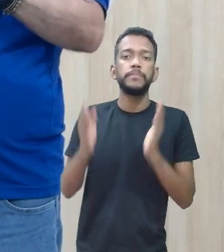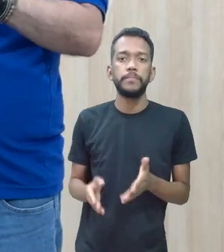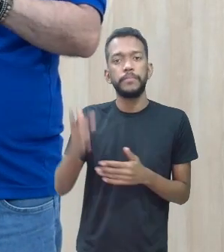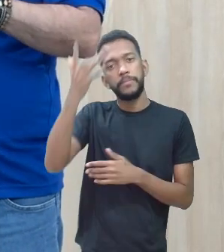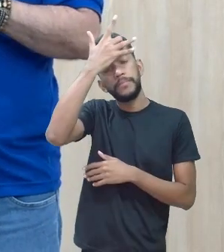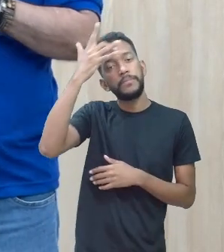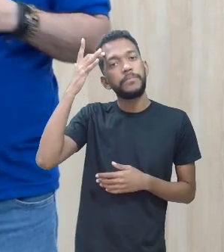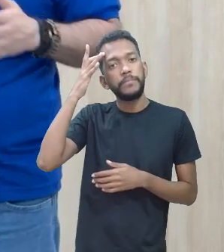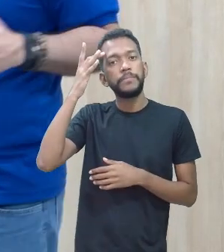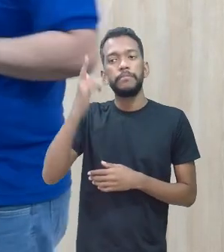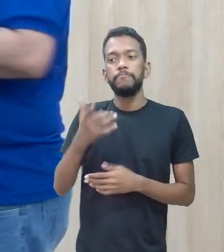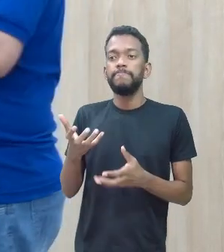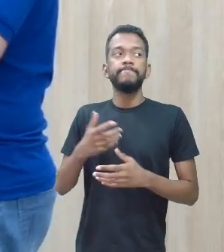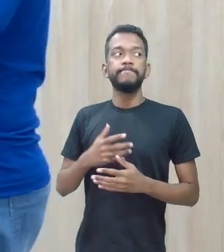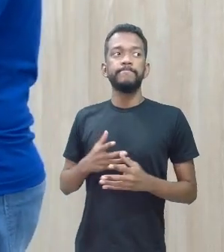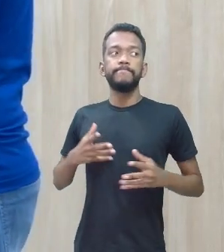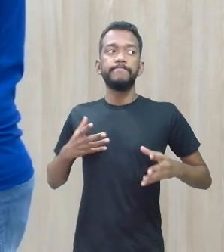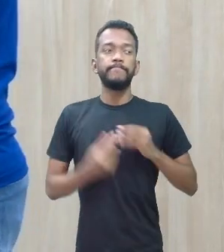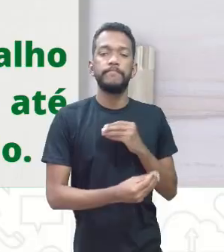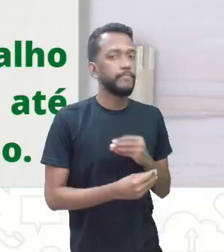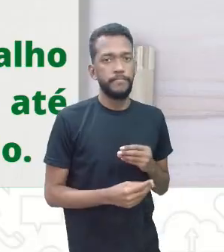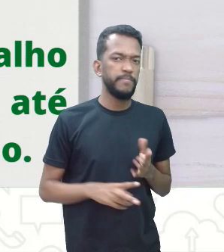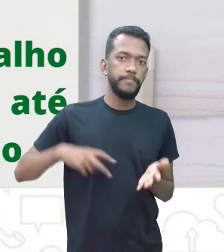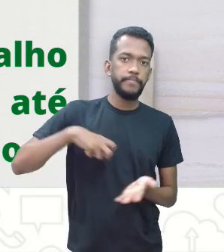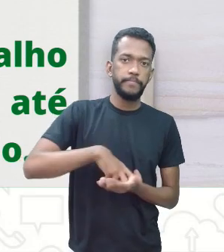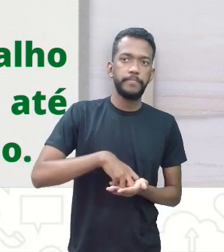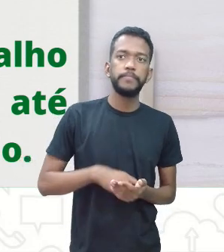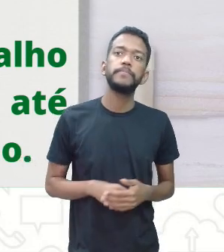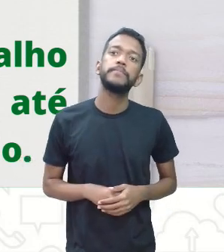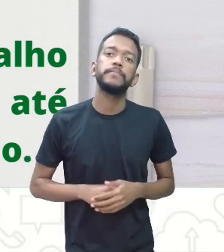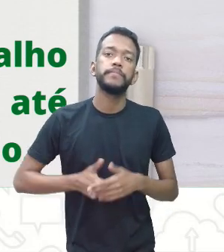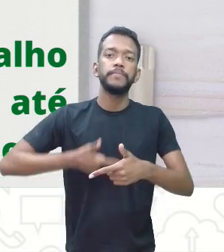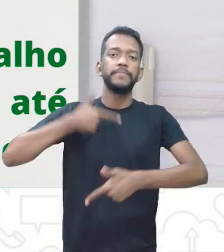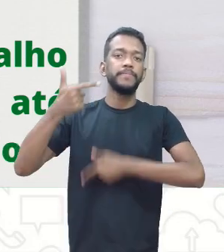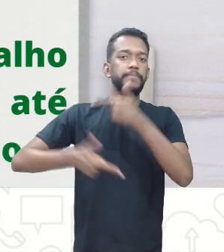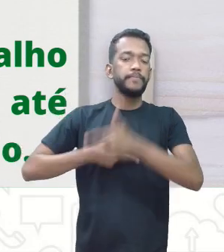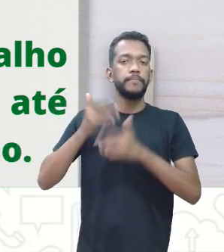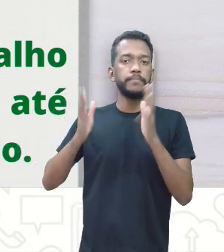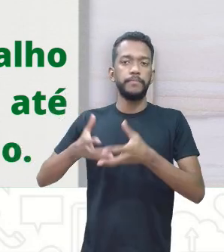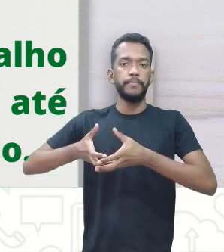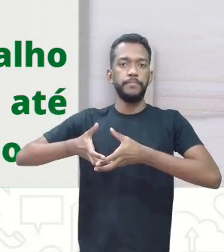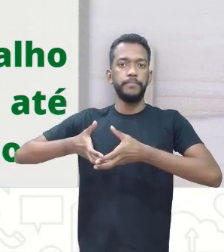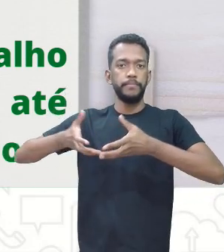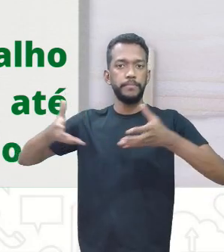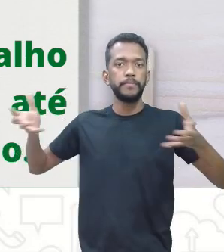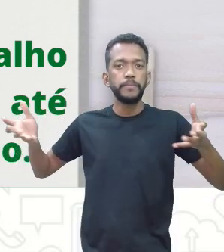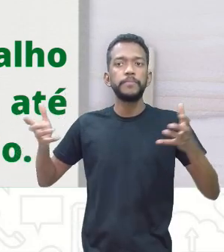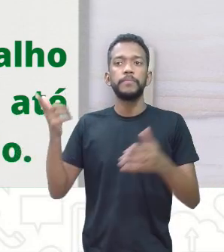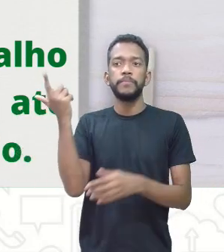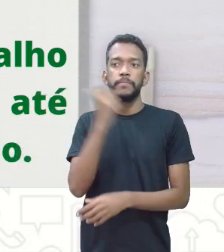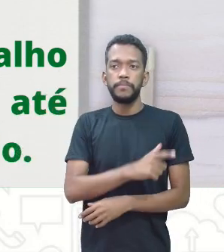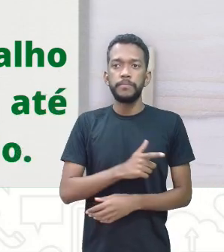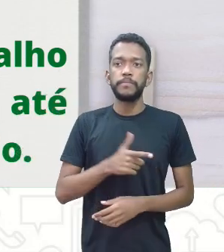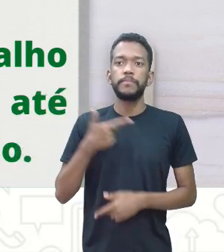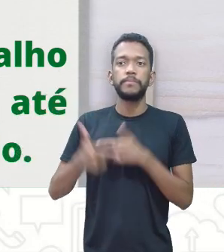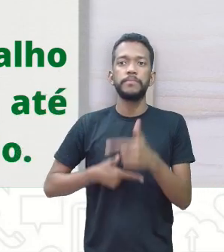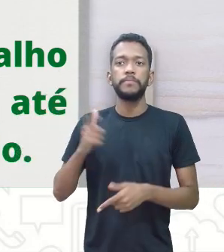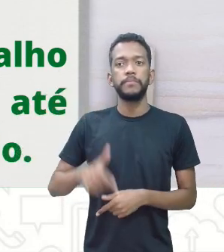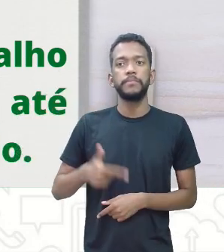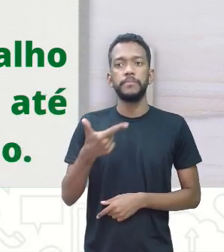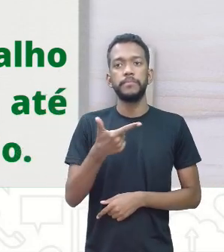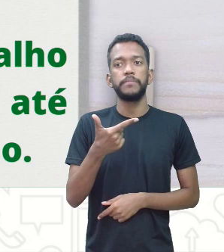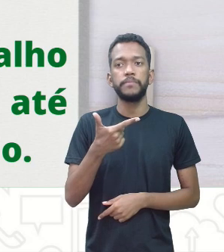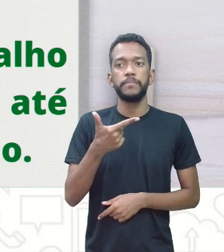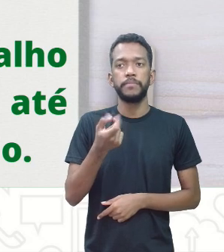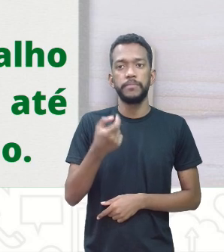que ousavam fugir. A jornada de trabalho era muito grande também, podendo se estender por até 20 horas,